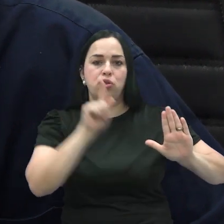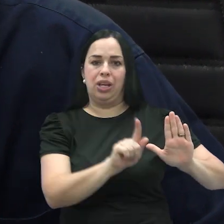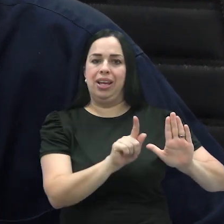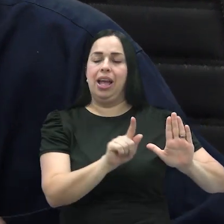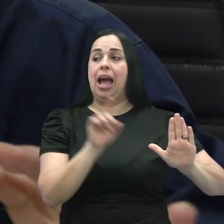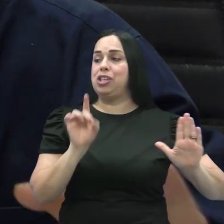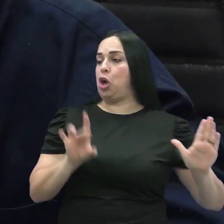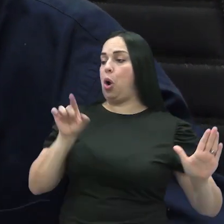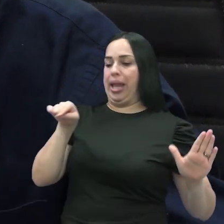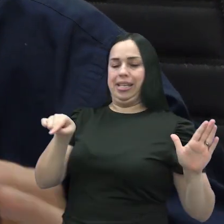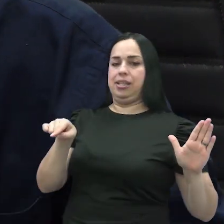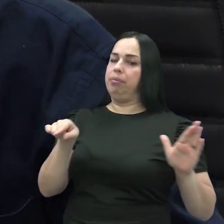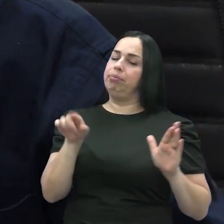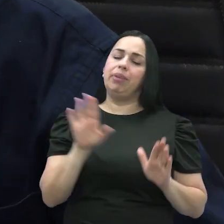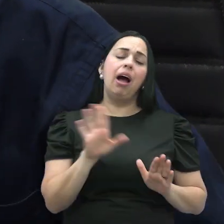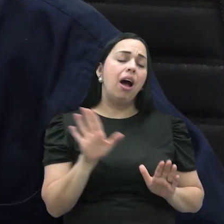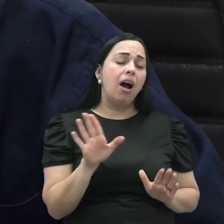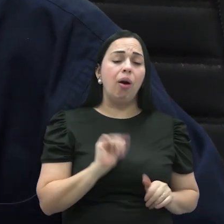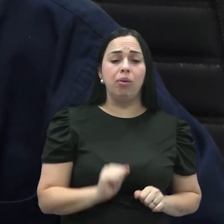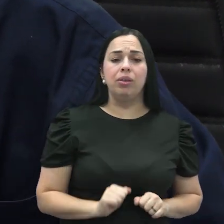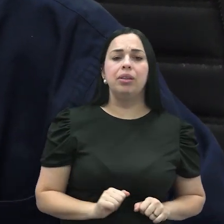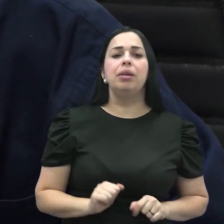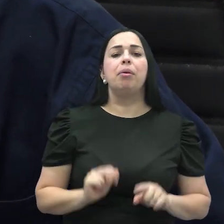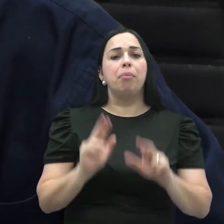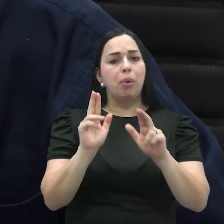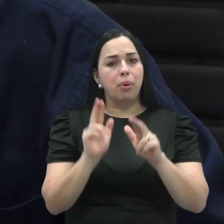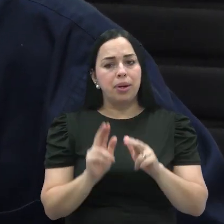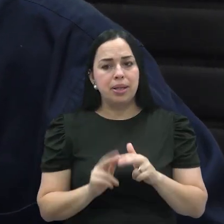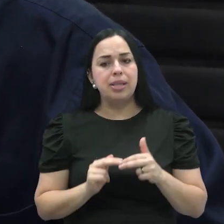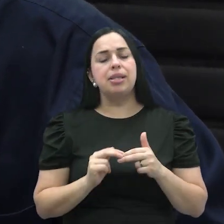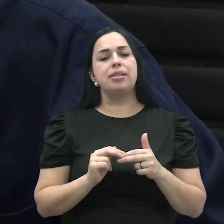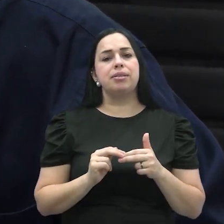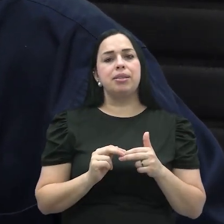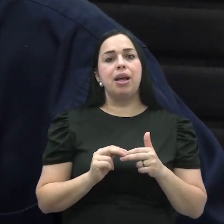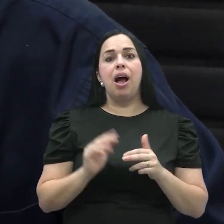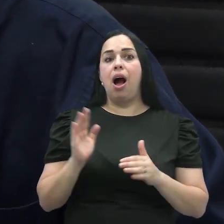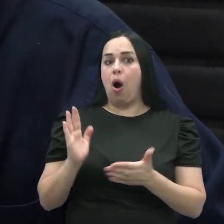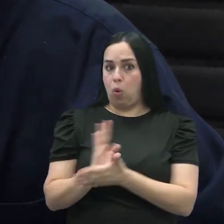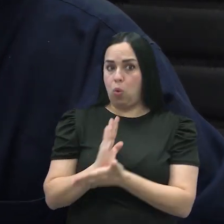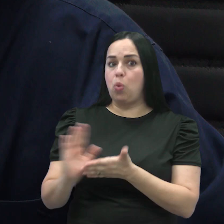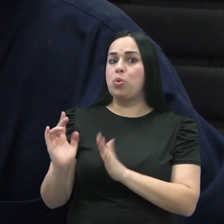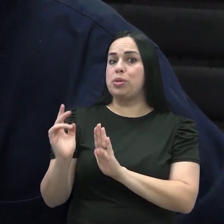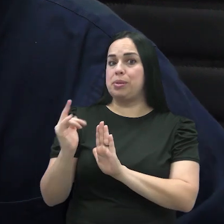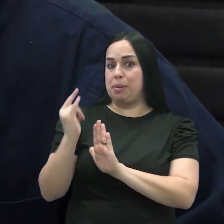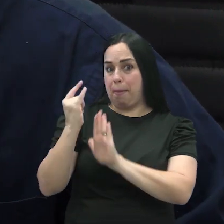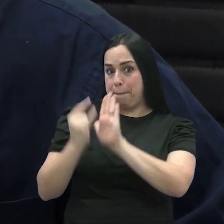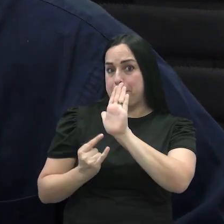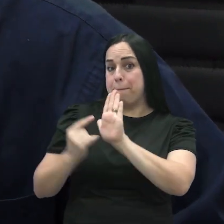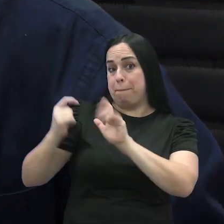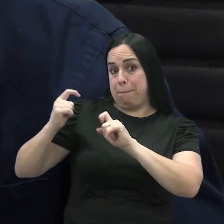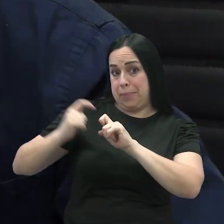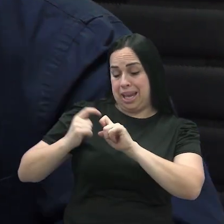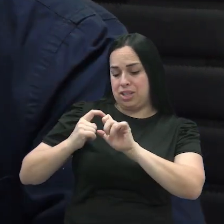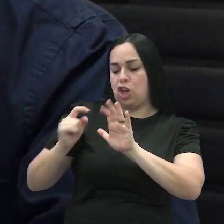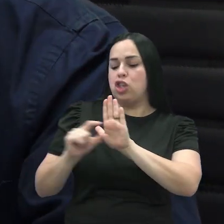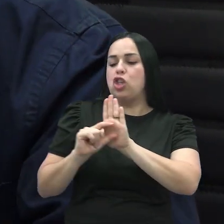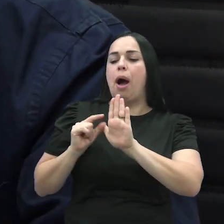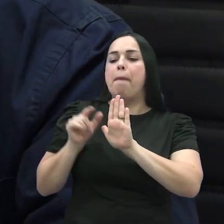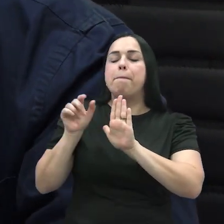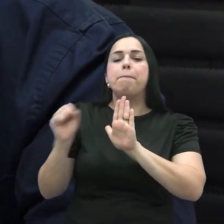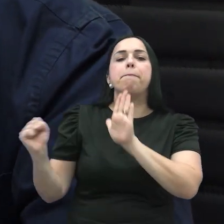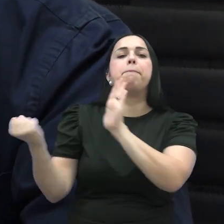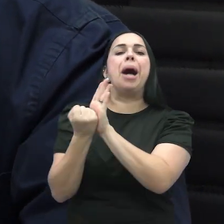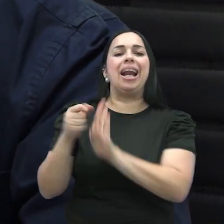aquela preocupação, não, só pode ser esse. E aí essa preocupação às vezes é de alguns médicos que receitam somente